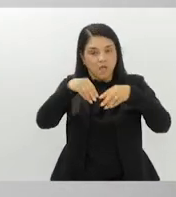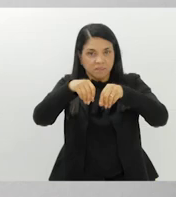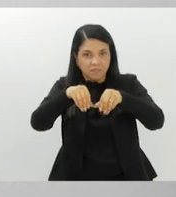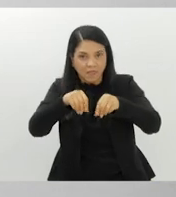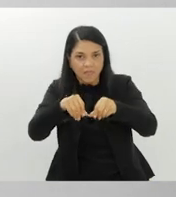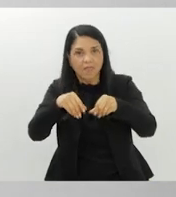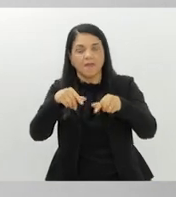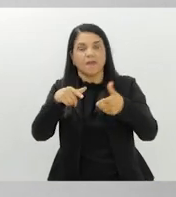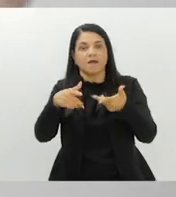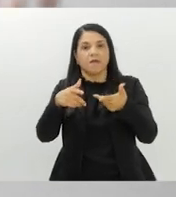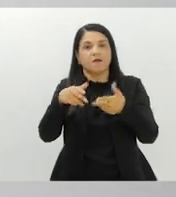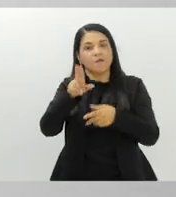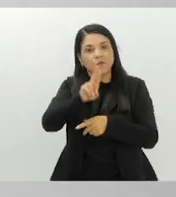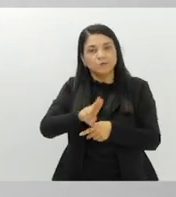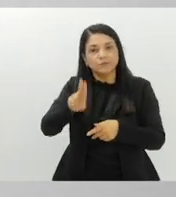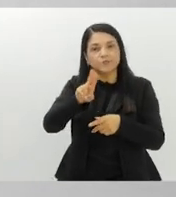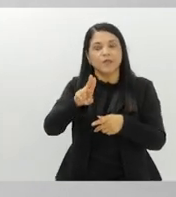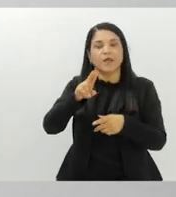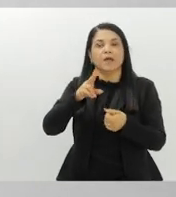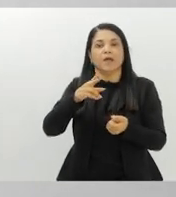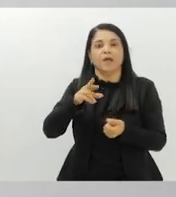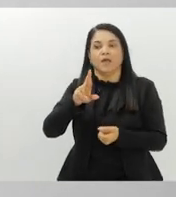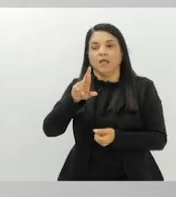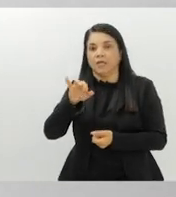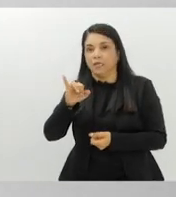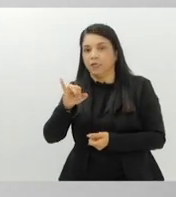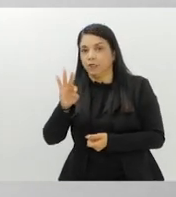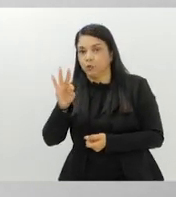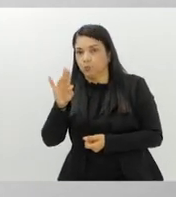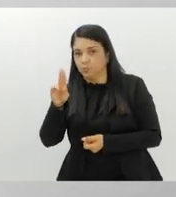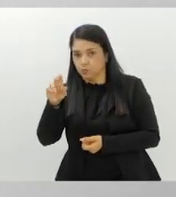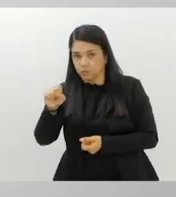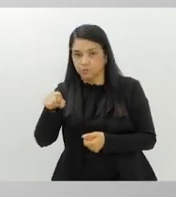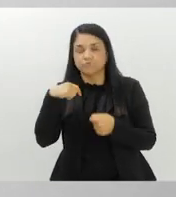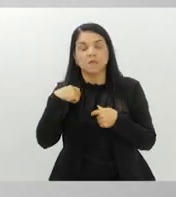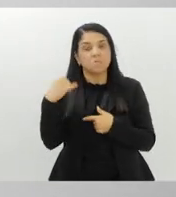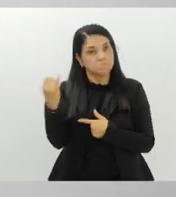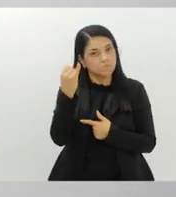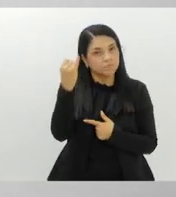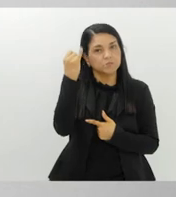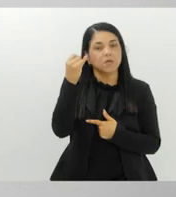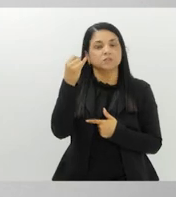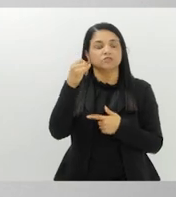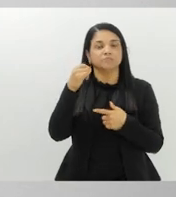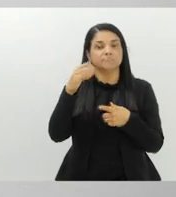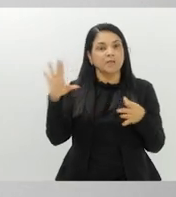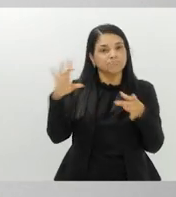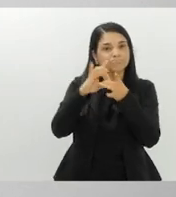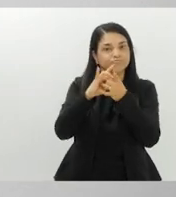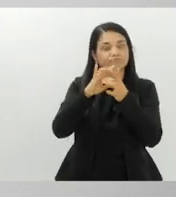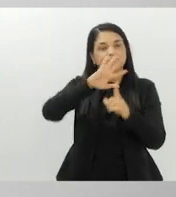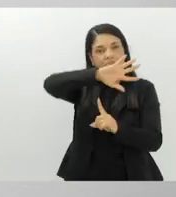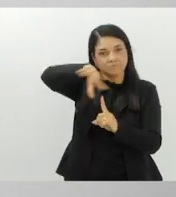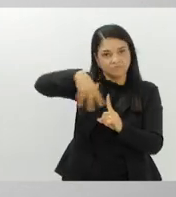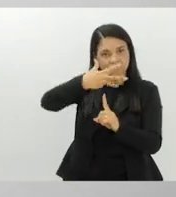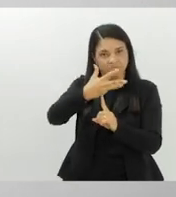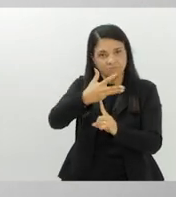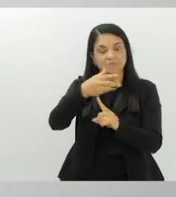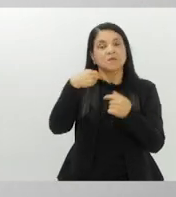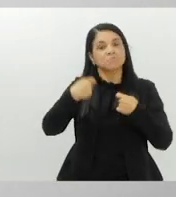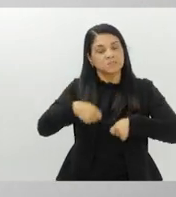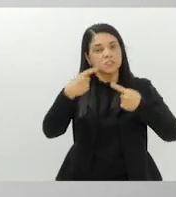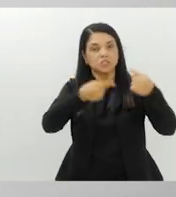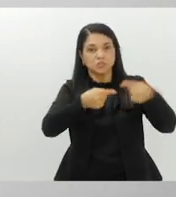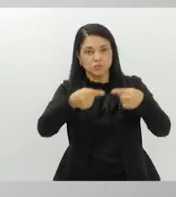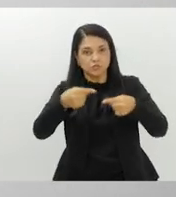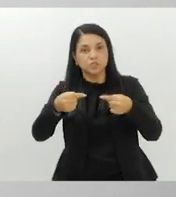utilizar de ritos, e tudo isso é uma questão que tem uma questão ambiental, e todas essas questões ambientais precisam ser